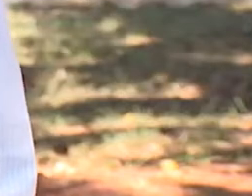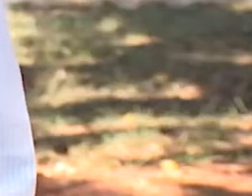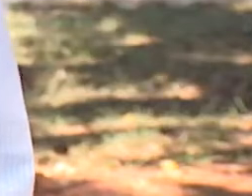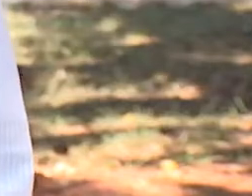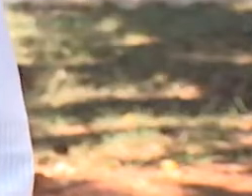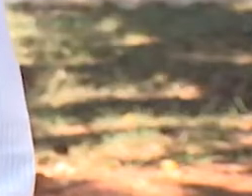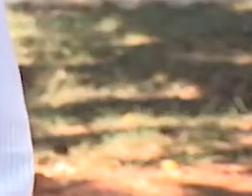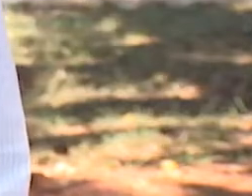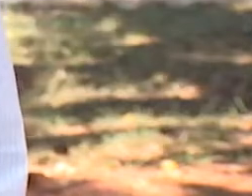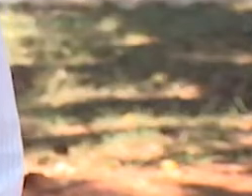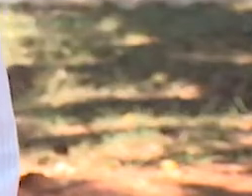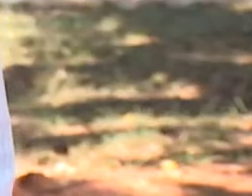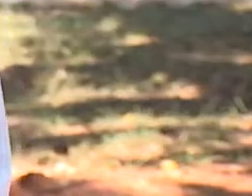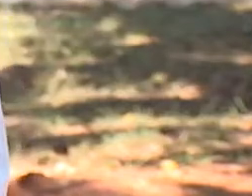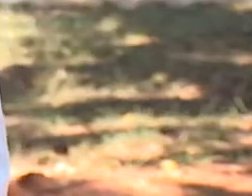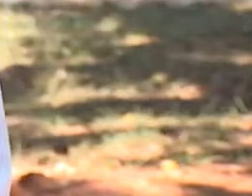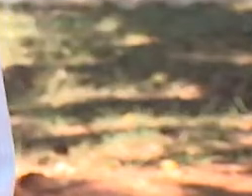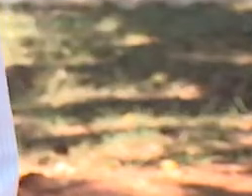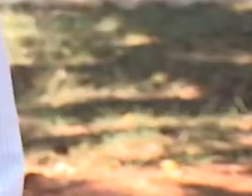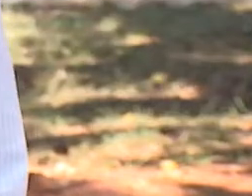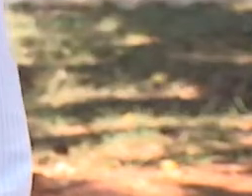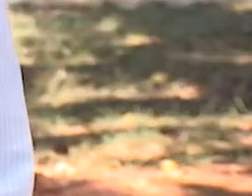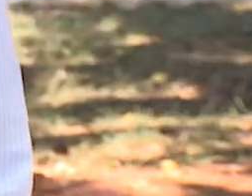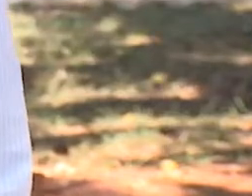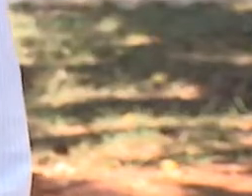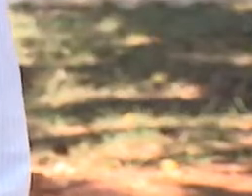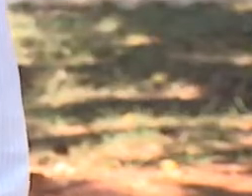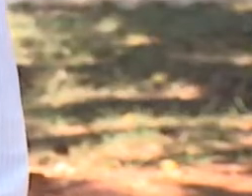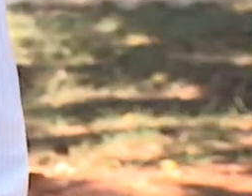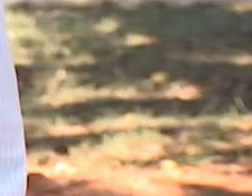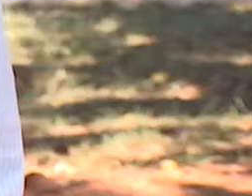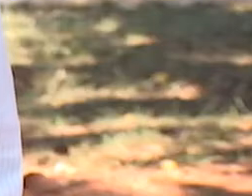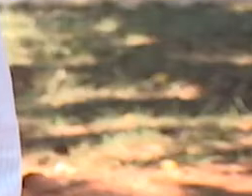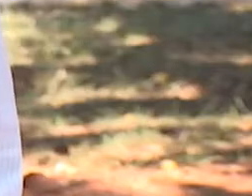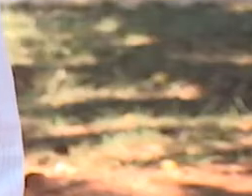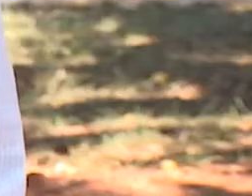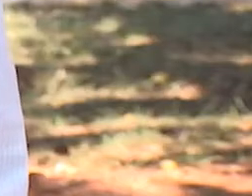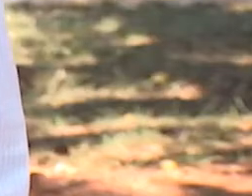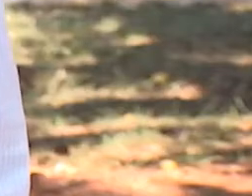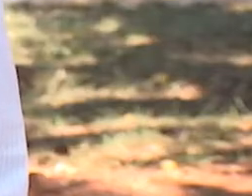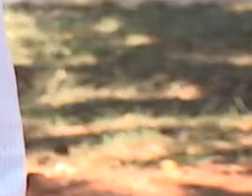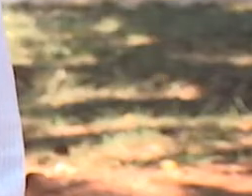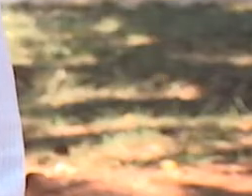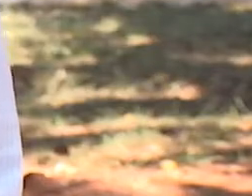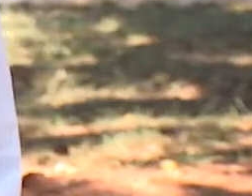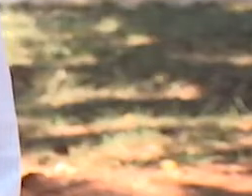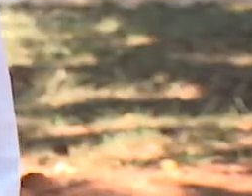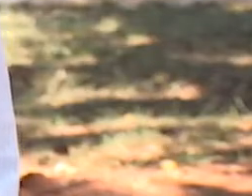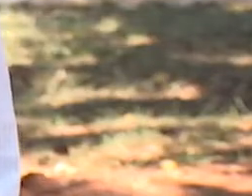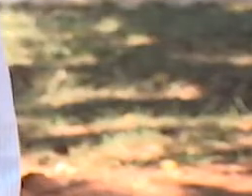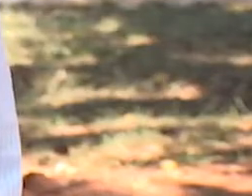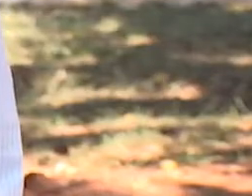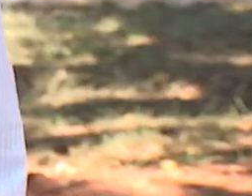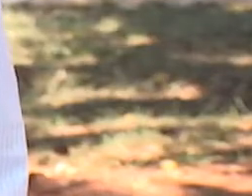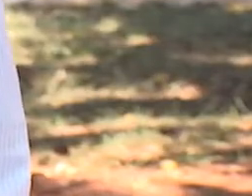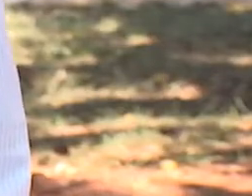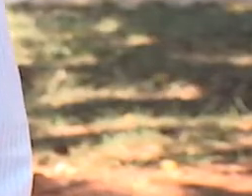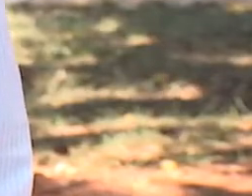na Europa, na América do Norte, na Ásia, está em todos os continentes. A logosofia, né? Você diz, né?